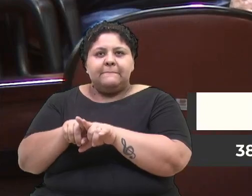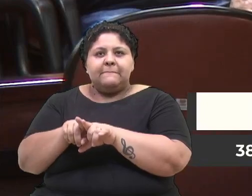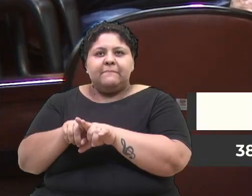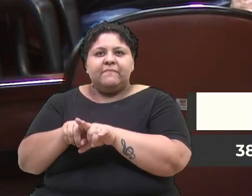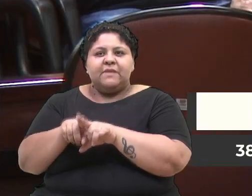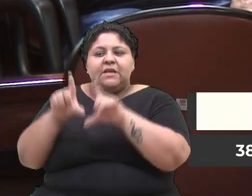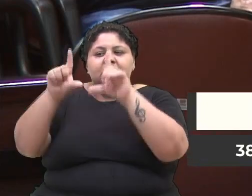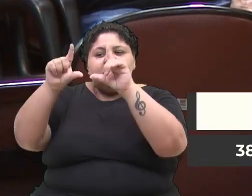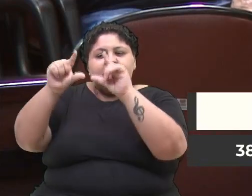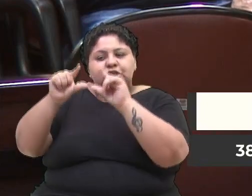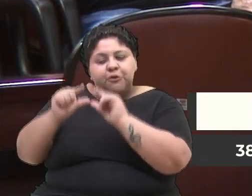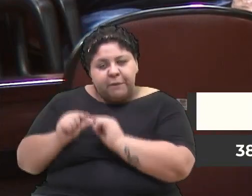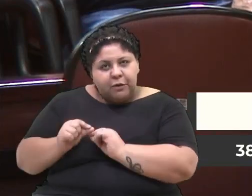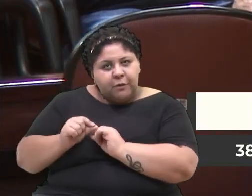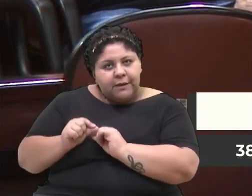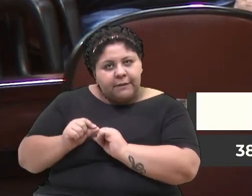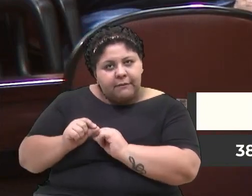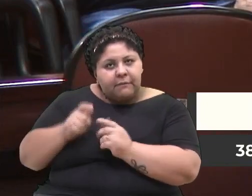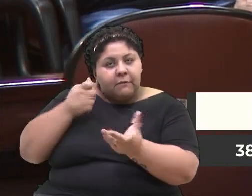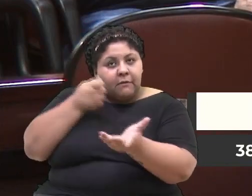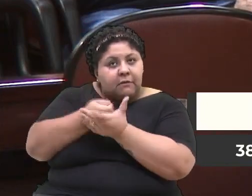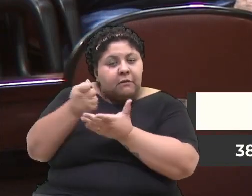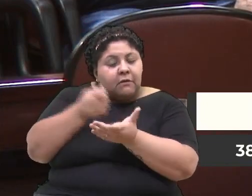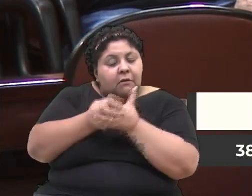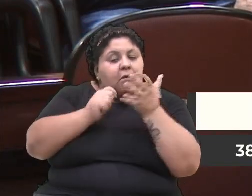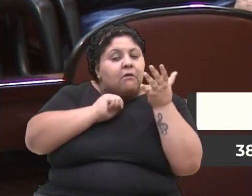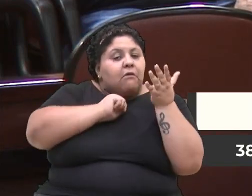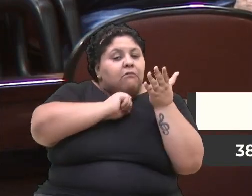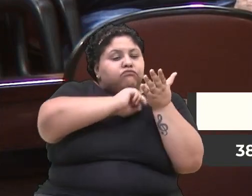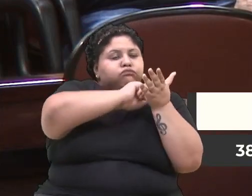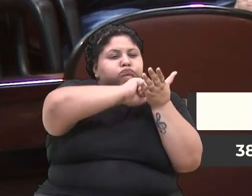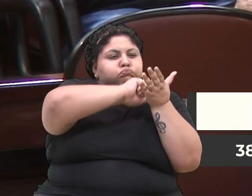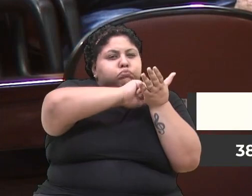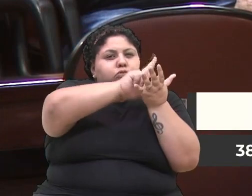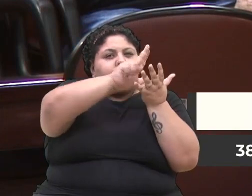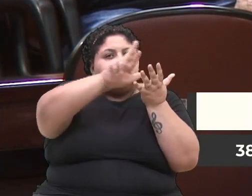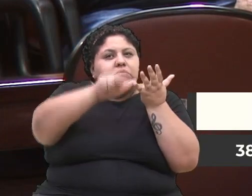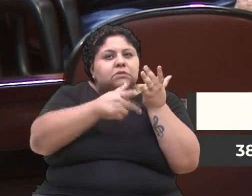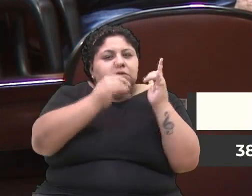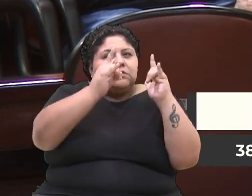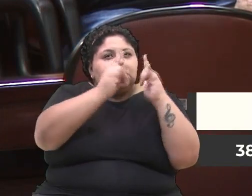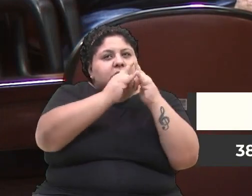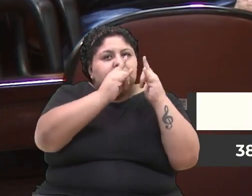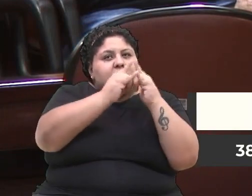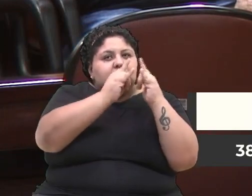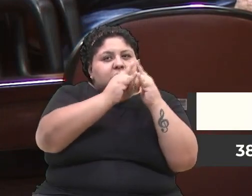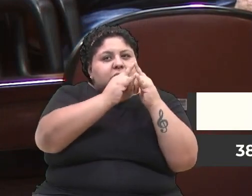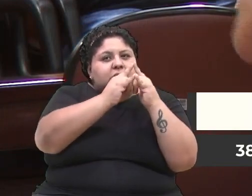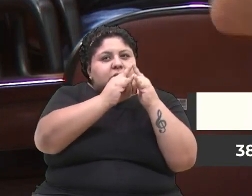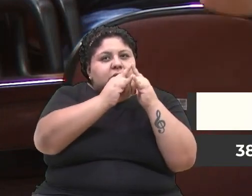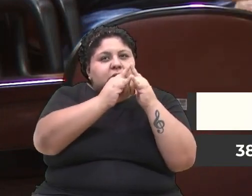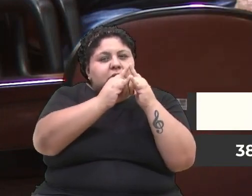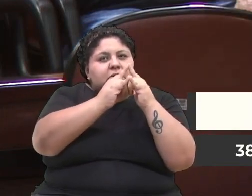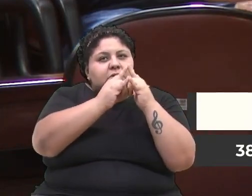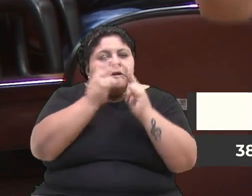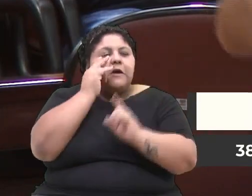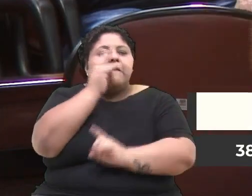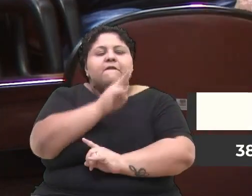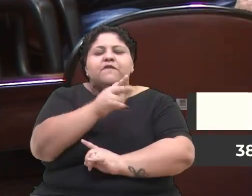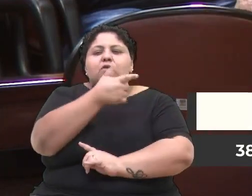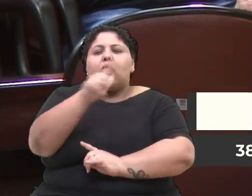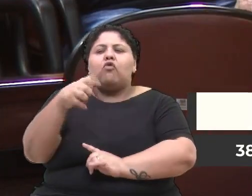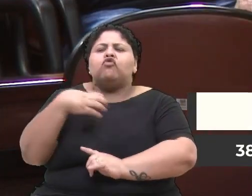absorver para essa luta diversas entidades que talvez viam com outros